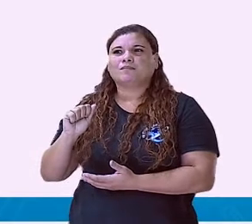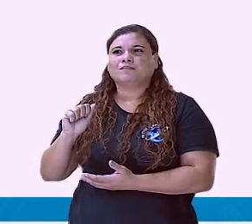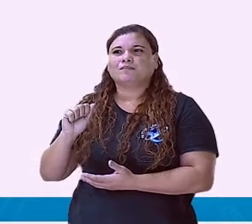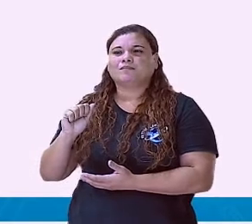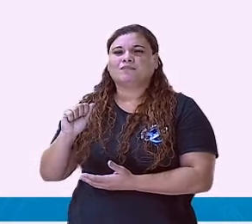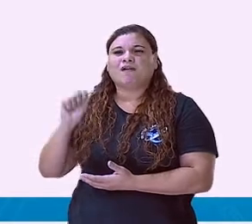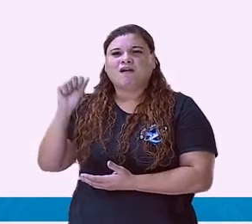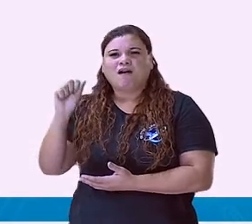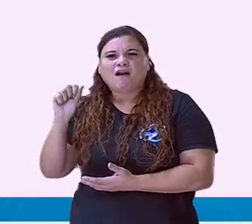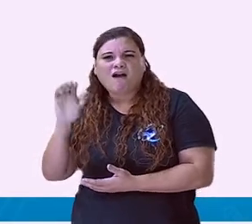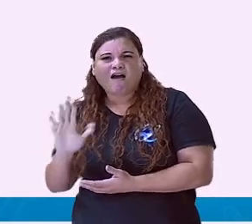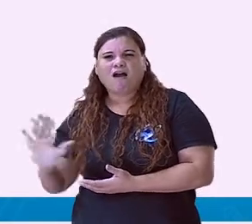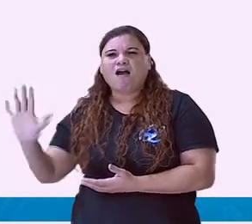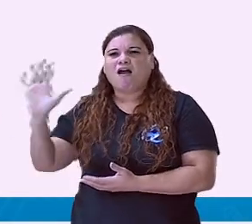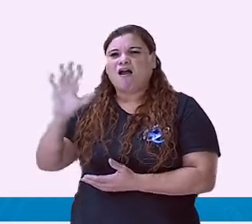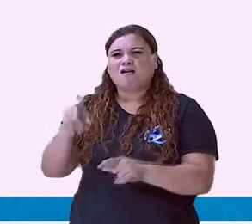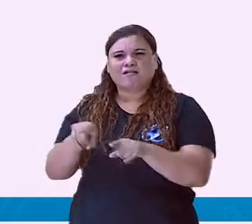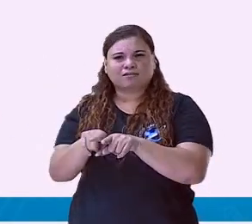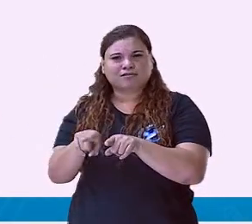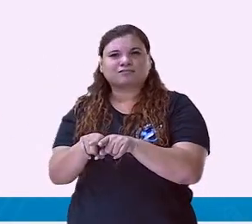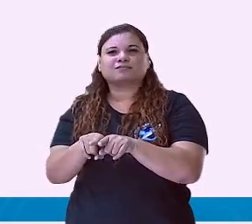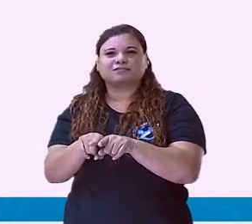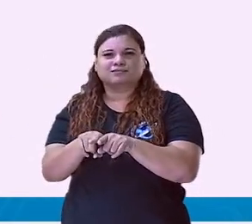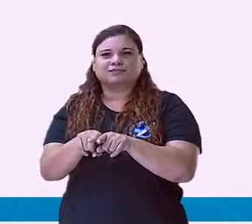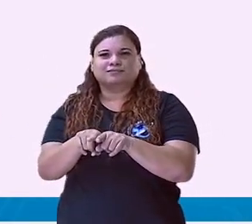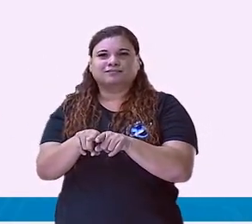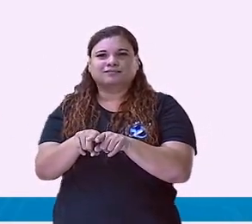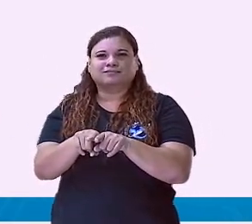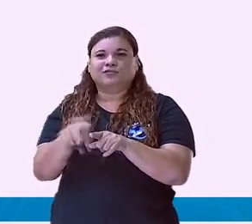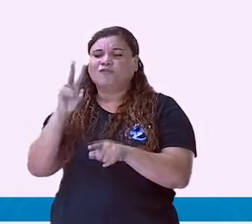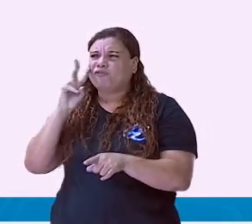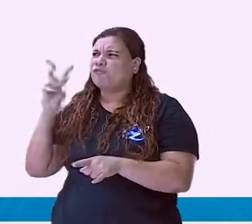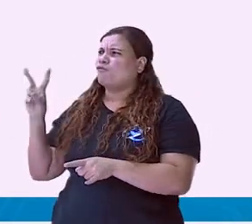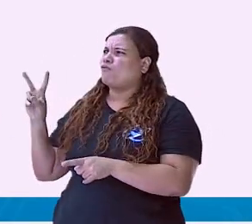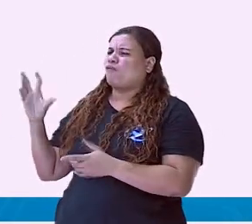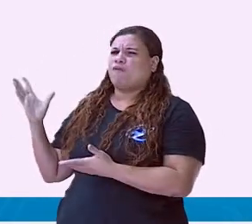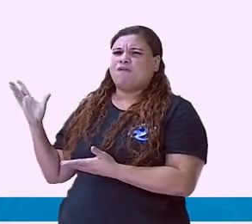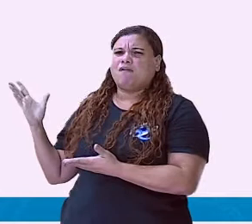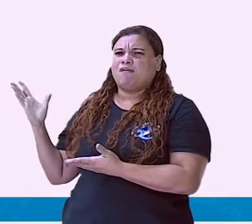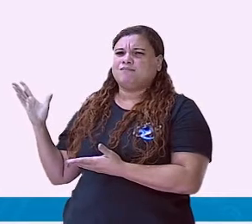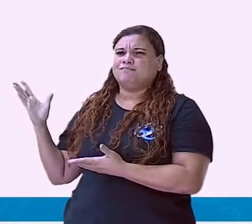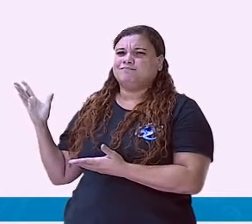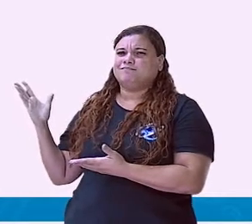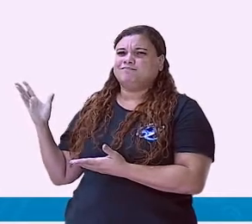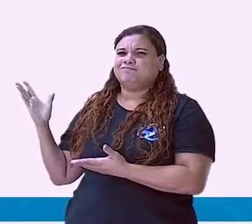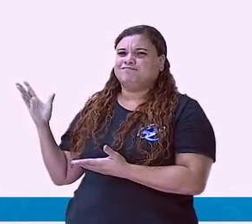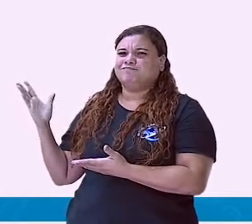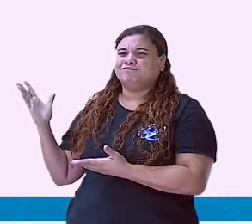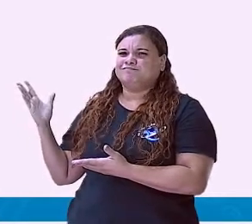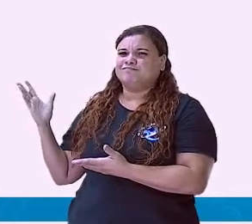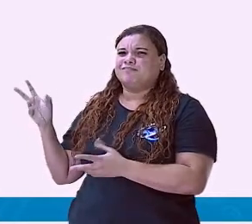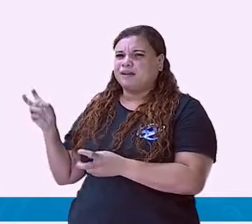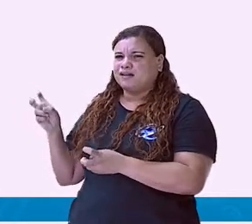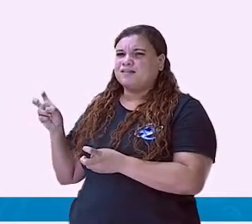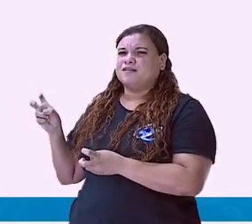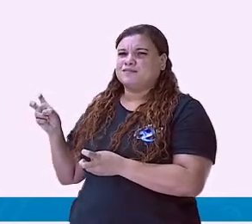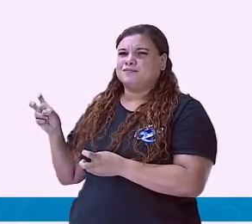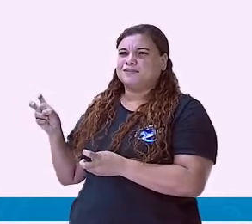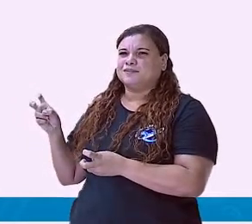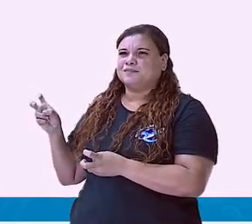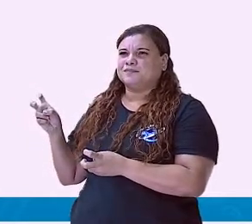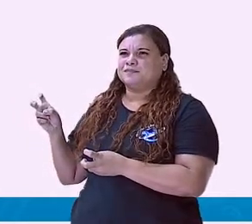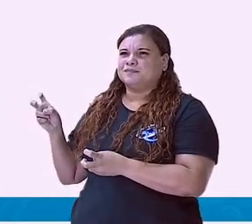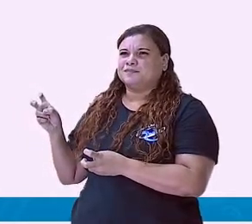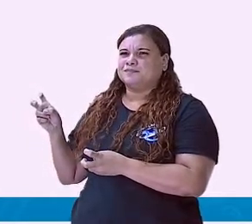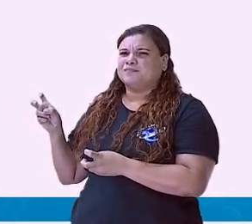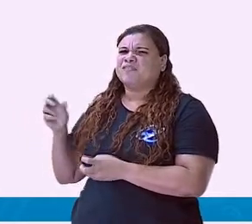a Oceania. Mas se você olhar, apesar de estar na chamada